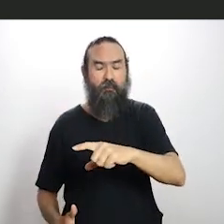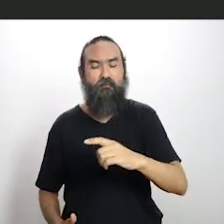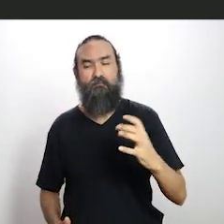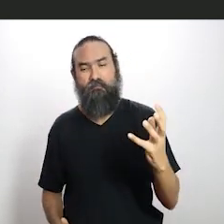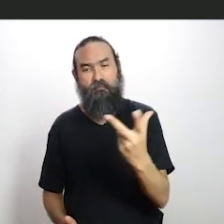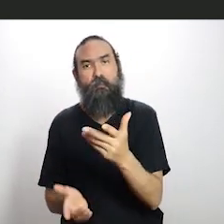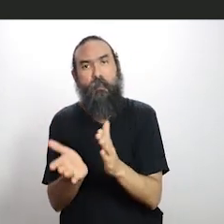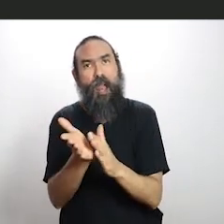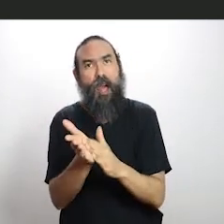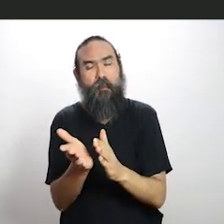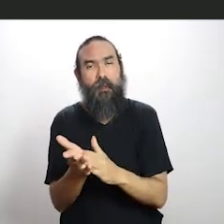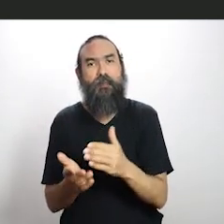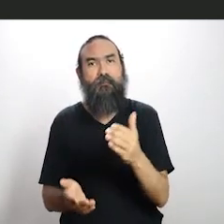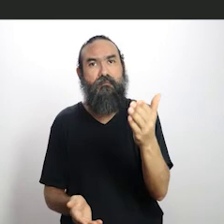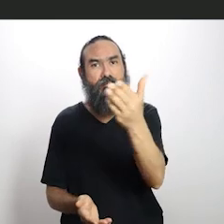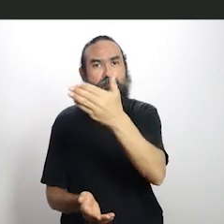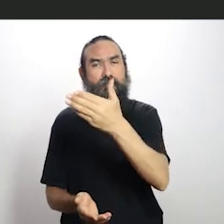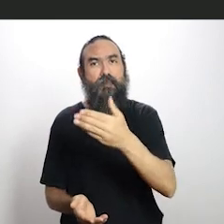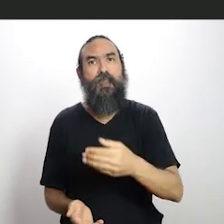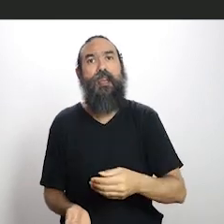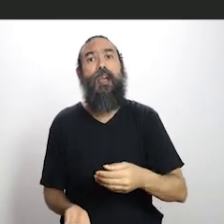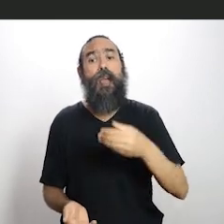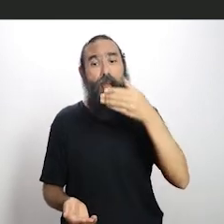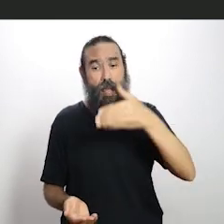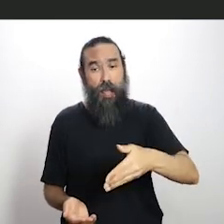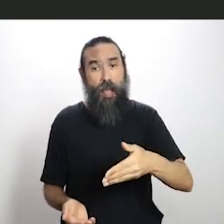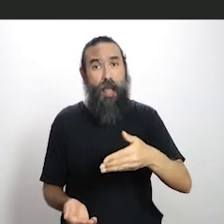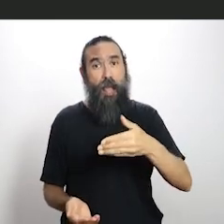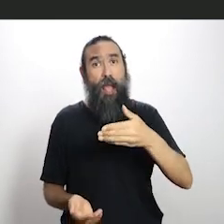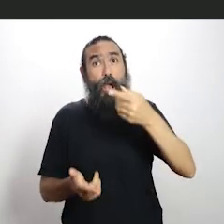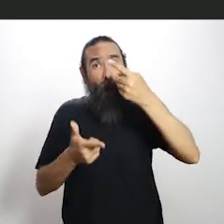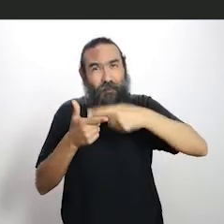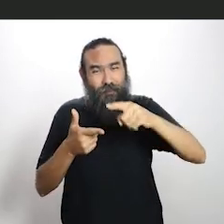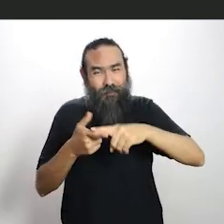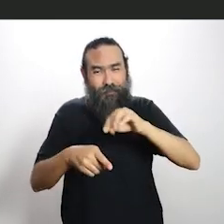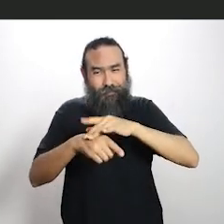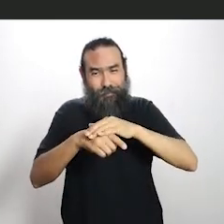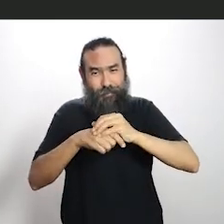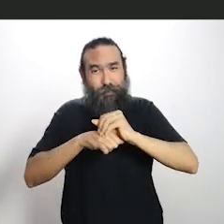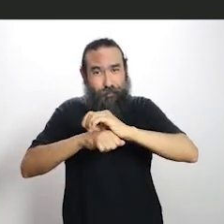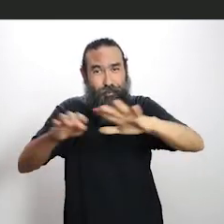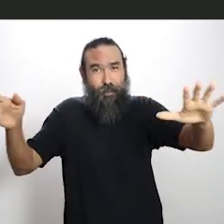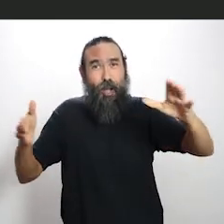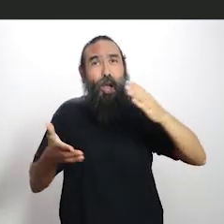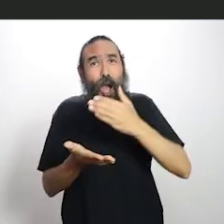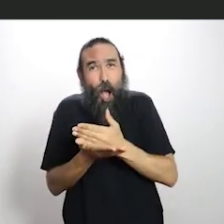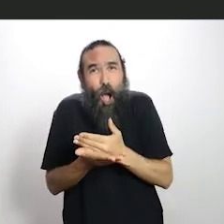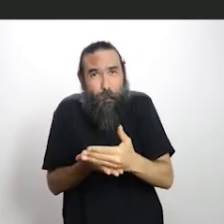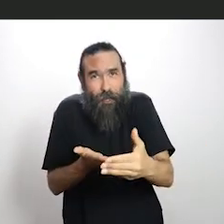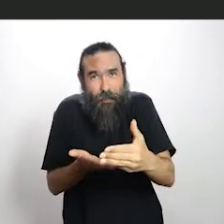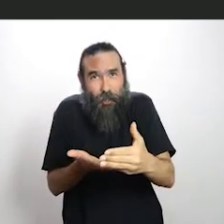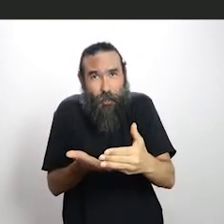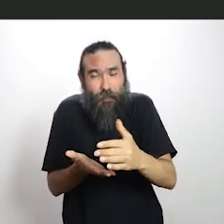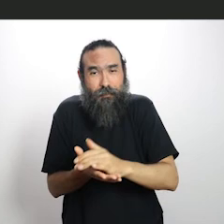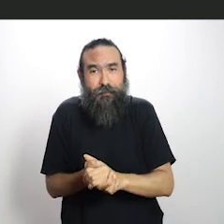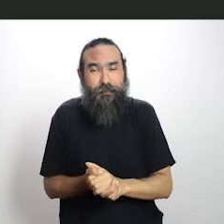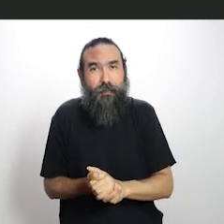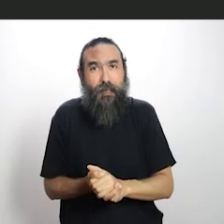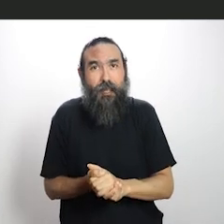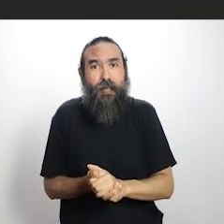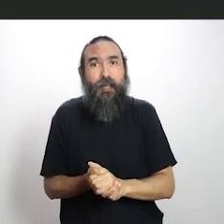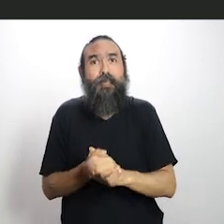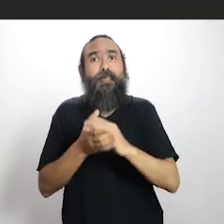2018 em dezembro e muitas pessoas ficariam inviabilizadas de poder estar usando esse recurso da pandemia então